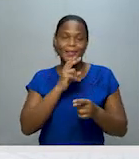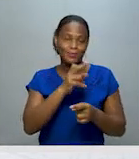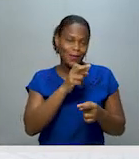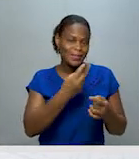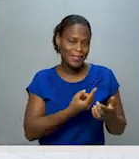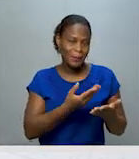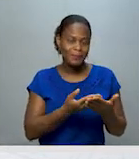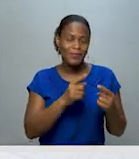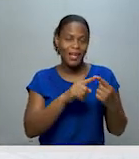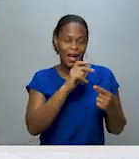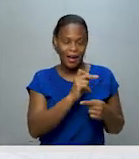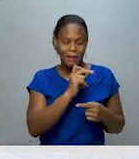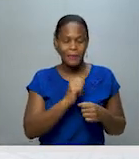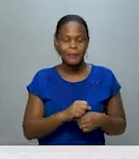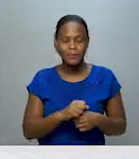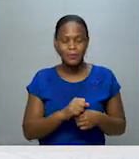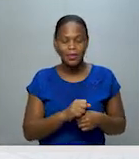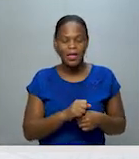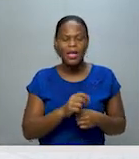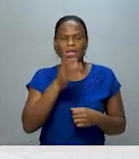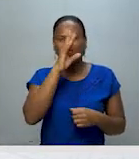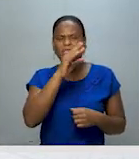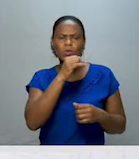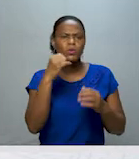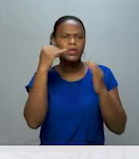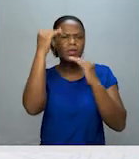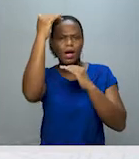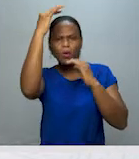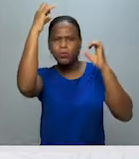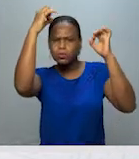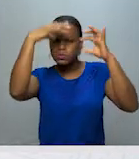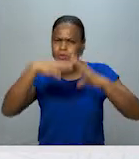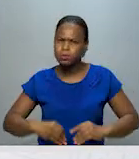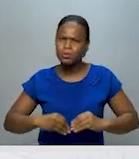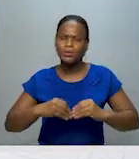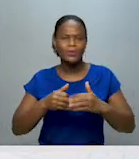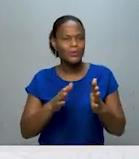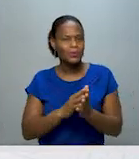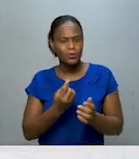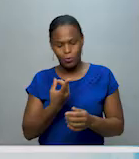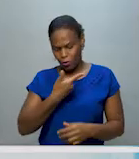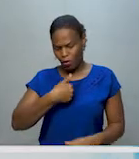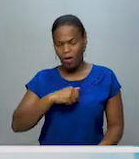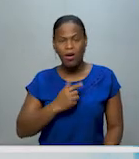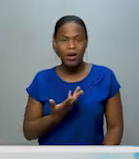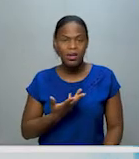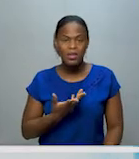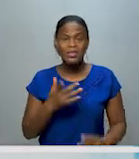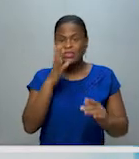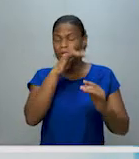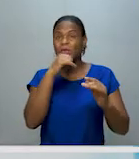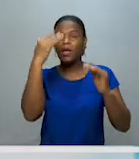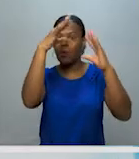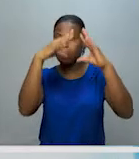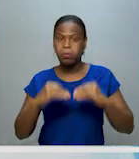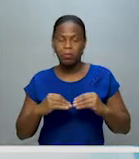seria a linha A. E se o céu desabasse todo sobre nós? É uma pergunta. Então, por